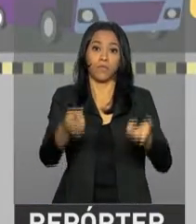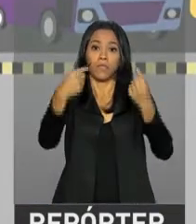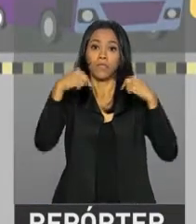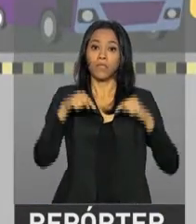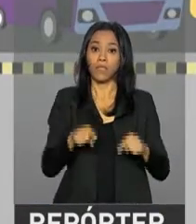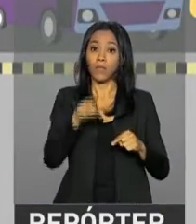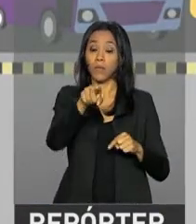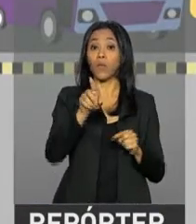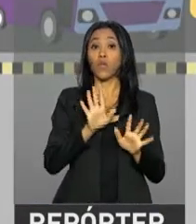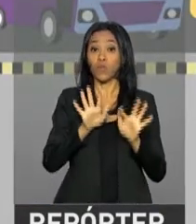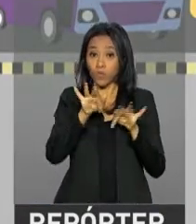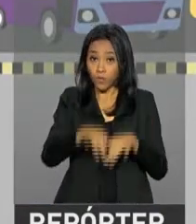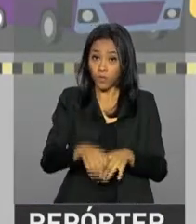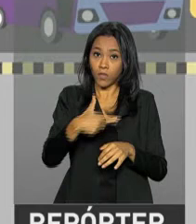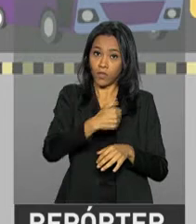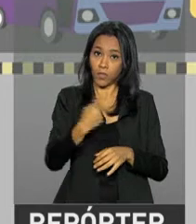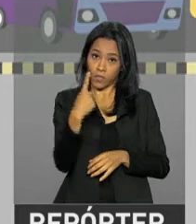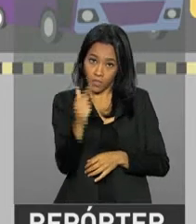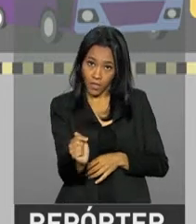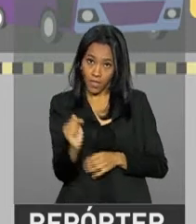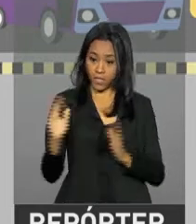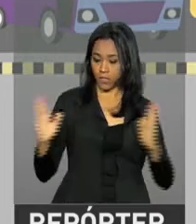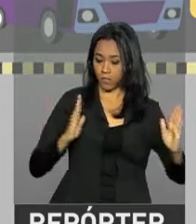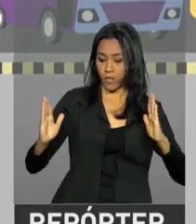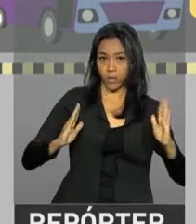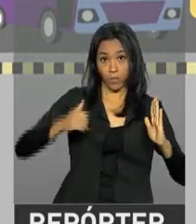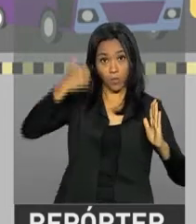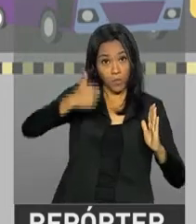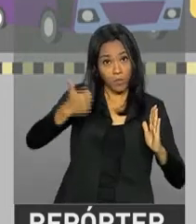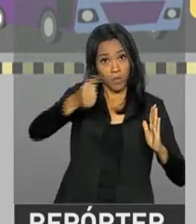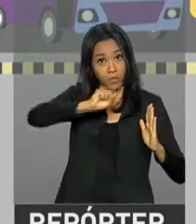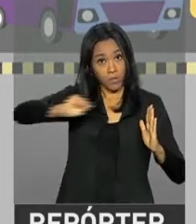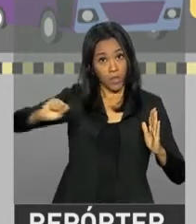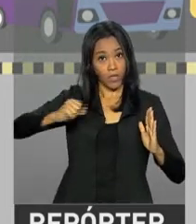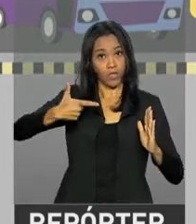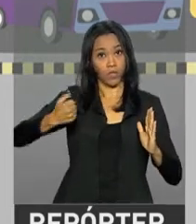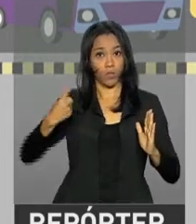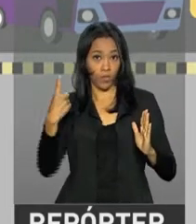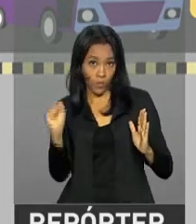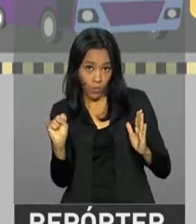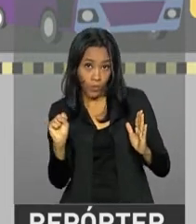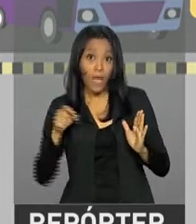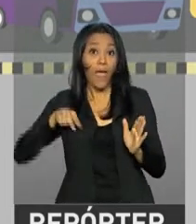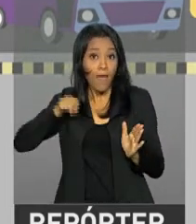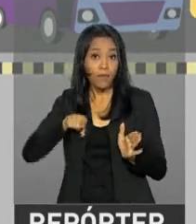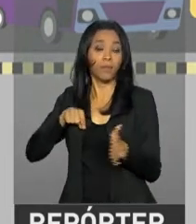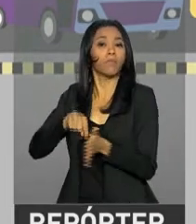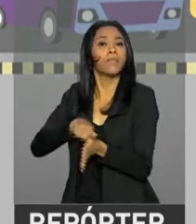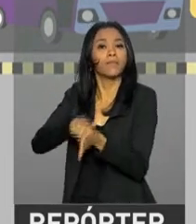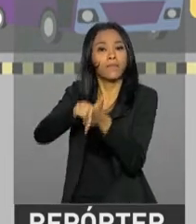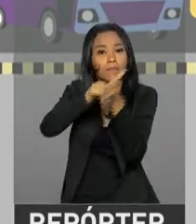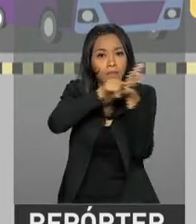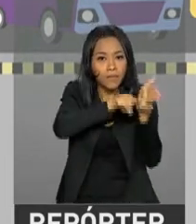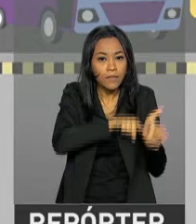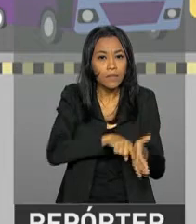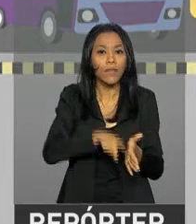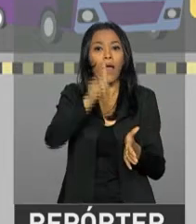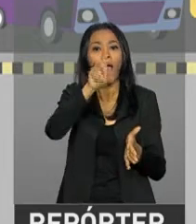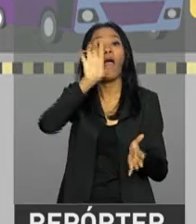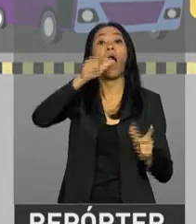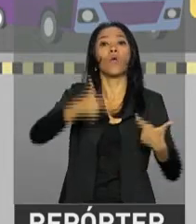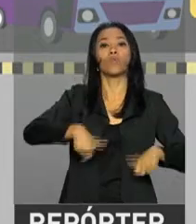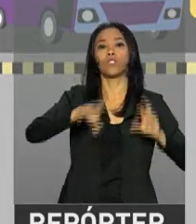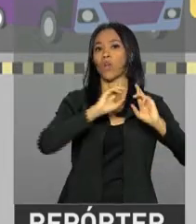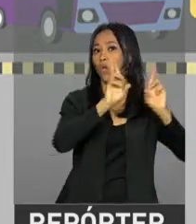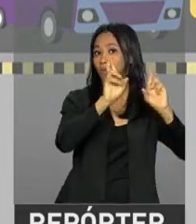partir do fim de 2017 e durante o primeiro semestre de 2018, a pesquisa será realizada nos terminais